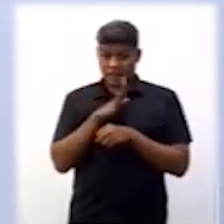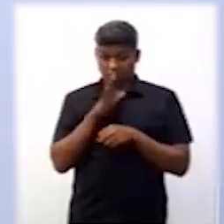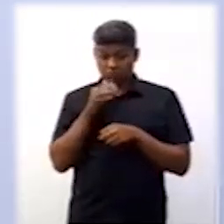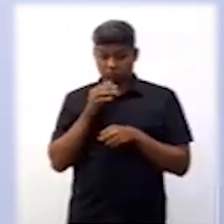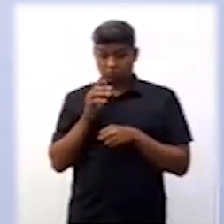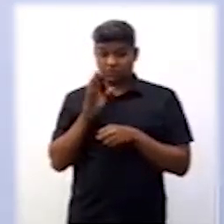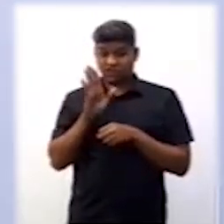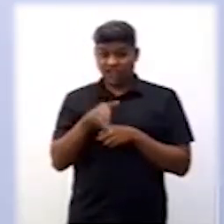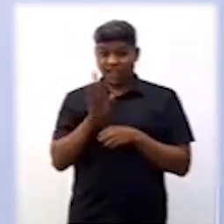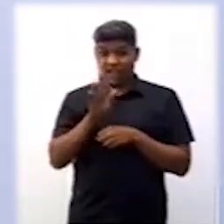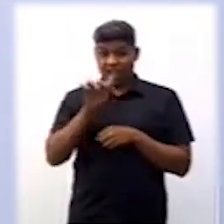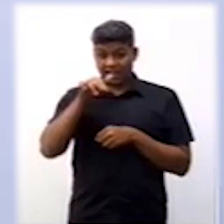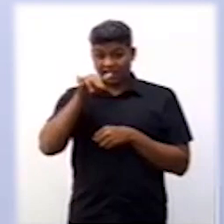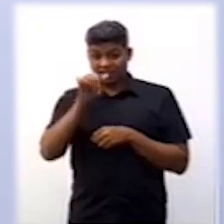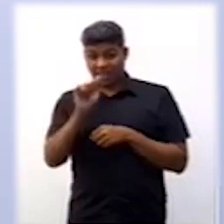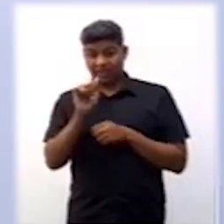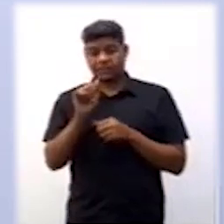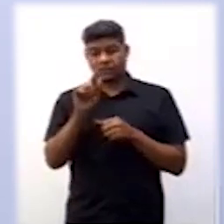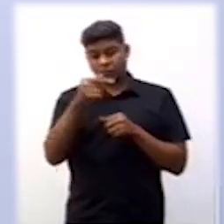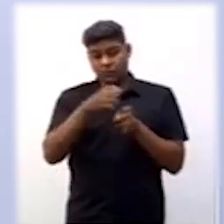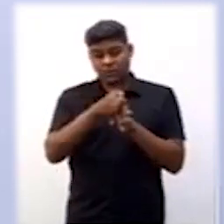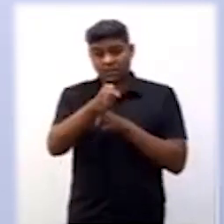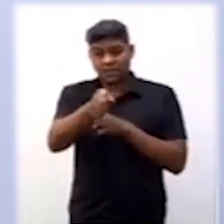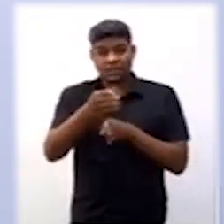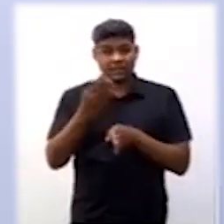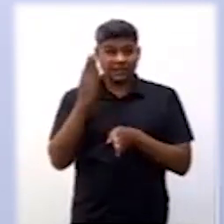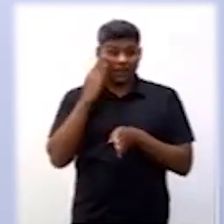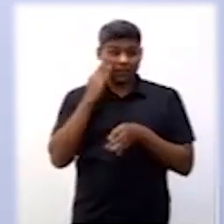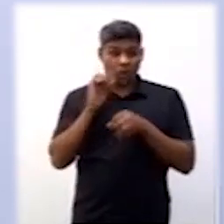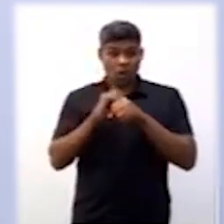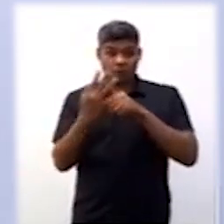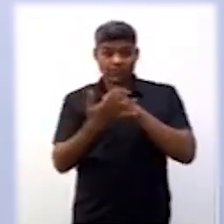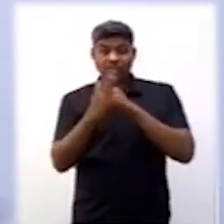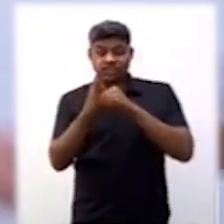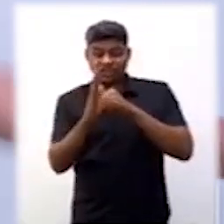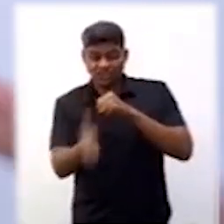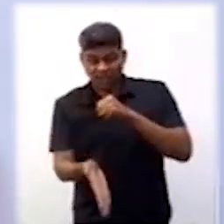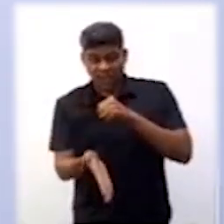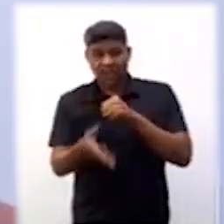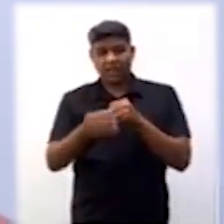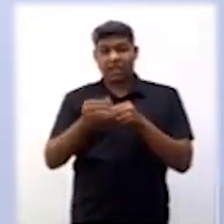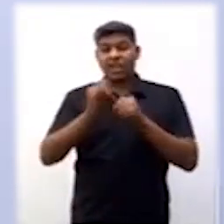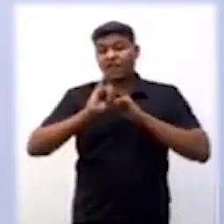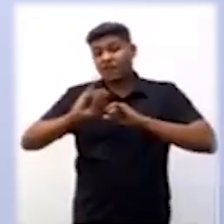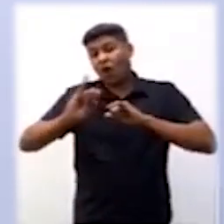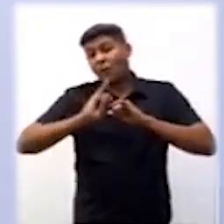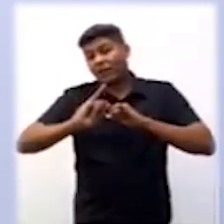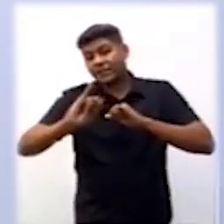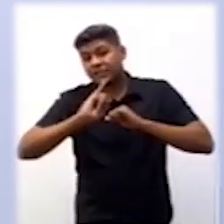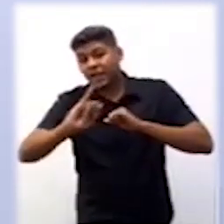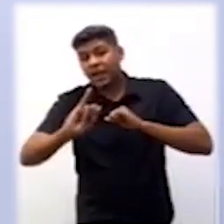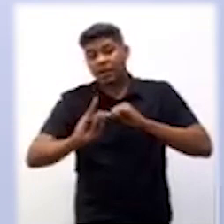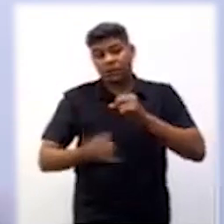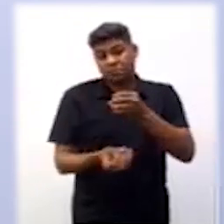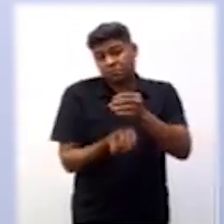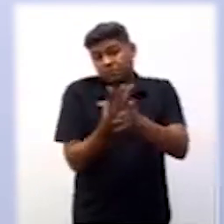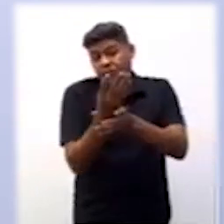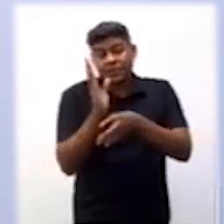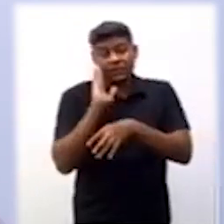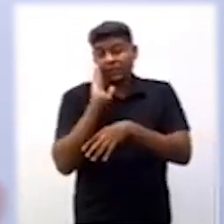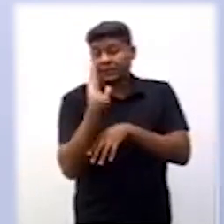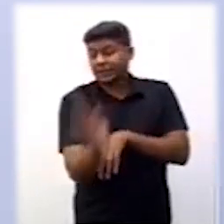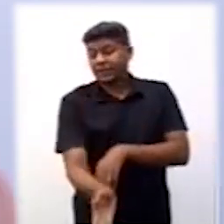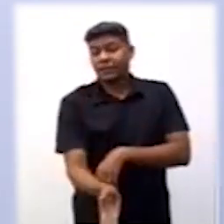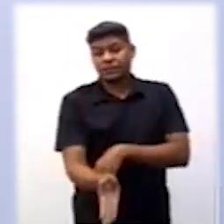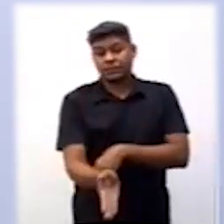na célula, eu já sou mensageiro. No caso, o coronavírus já é assim. Ele já sai mandando informação e produzindo proteínas